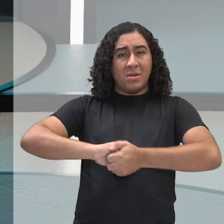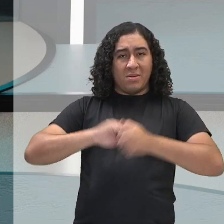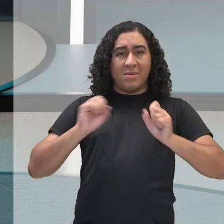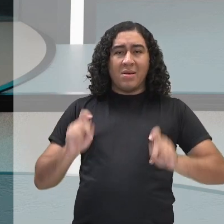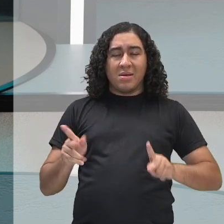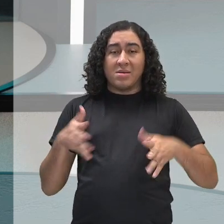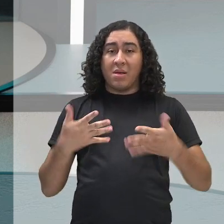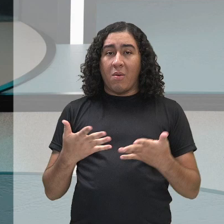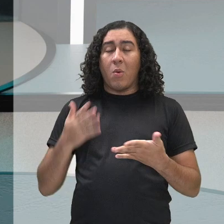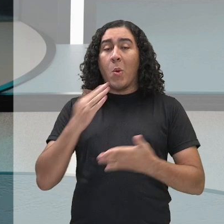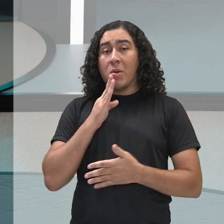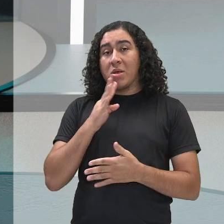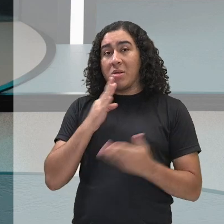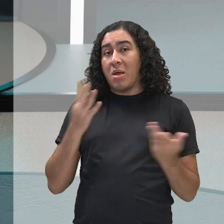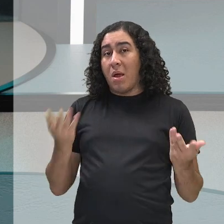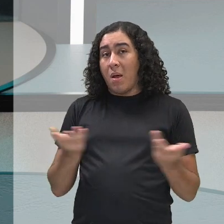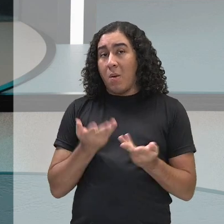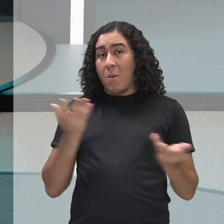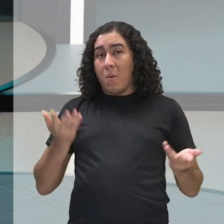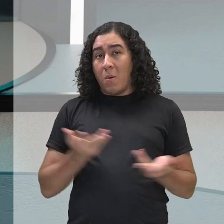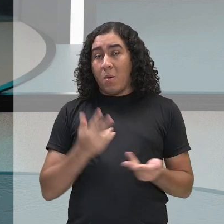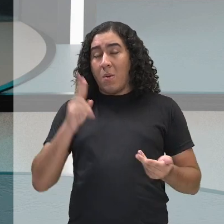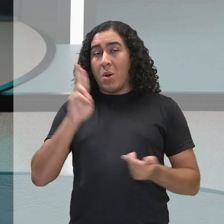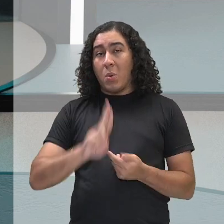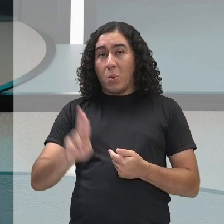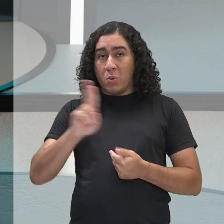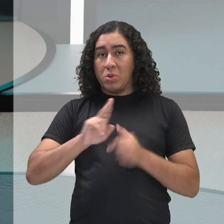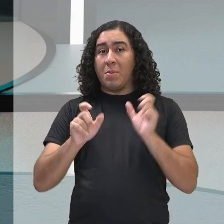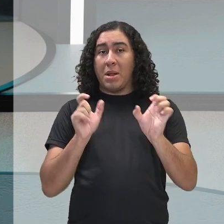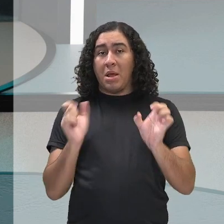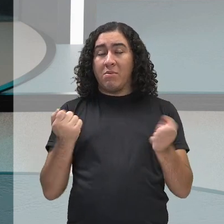estão se conhecendo agora, vão usar expressões,